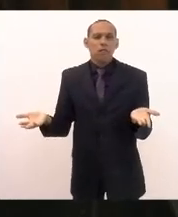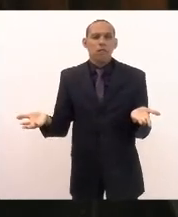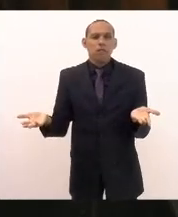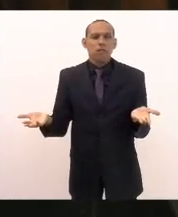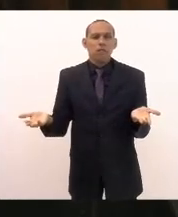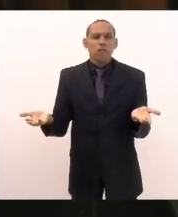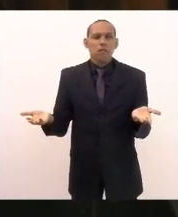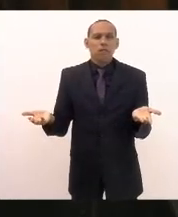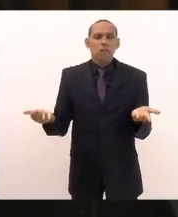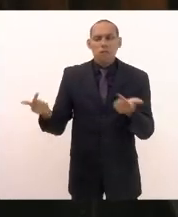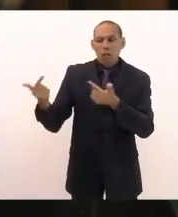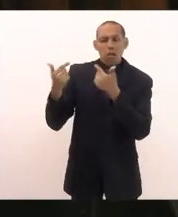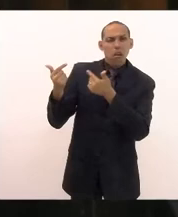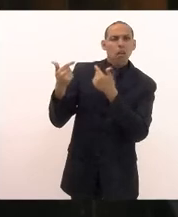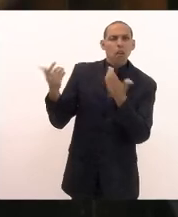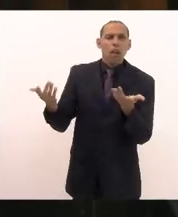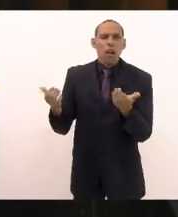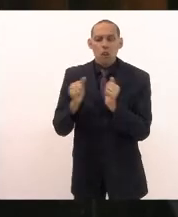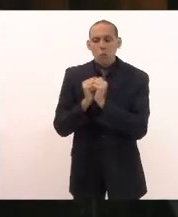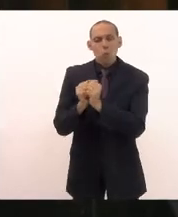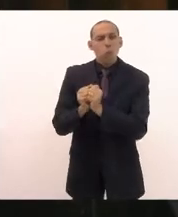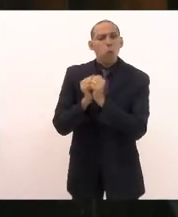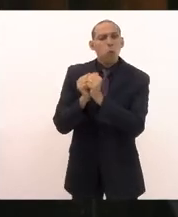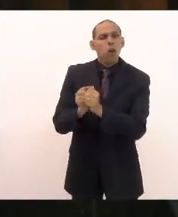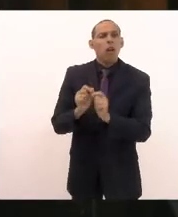Sambou na nossa cara,